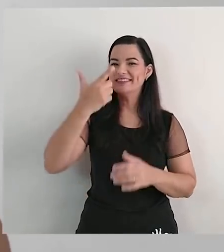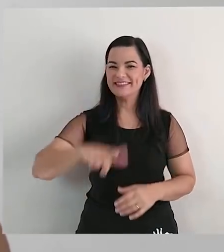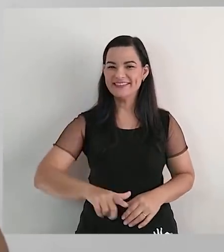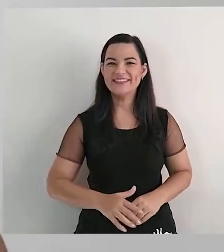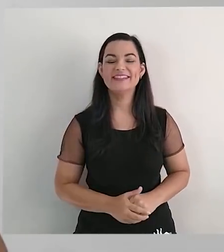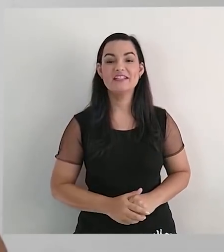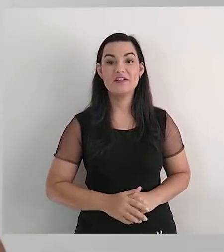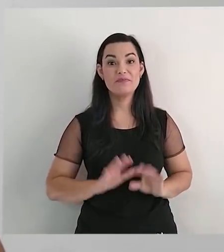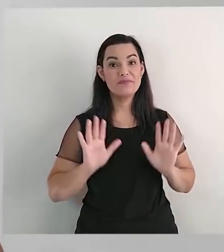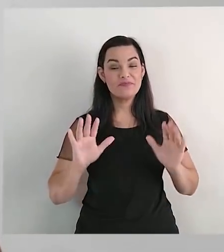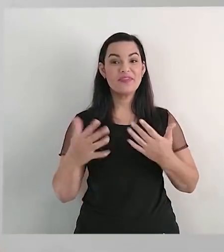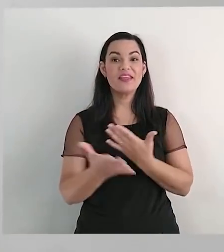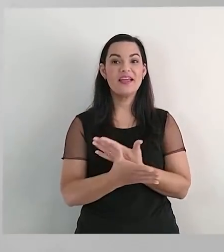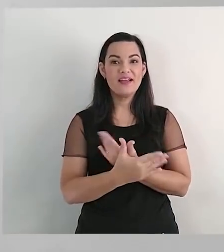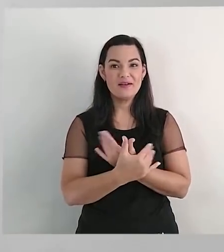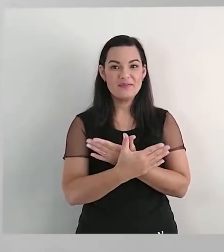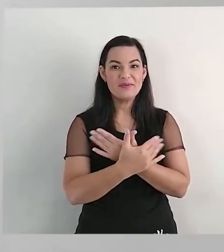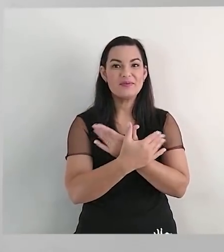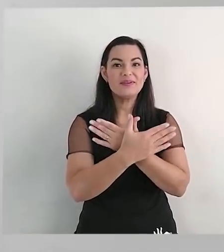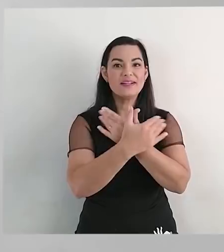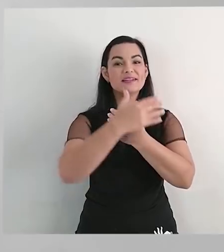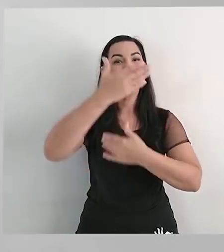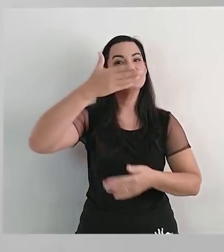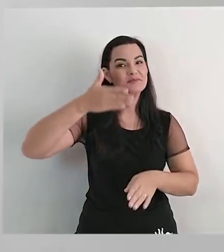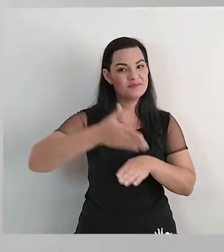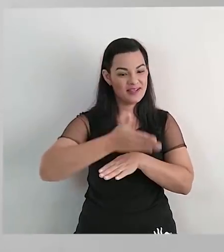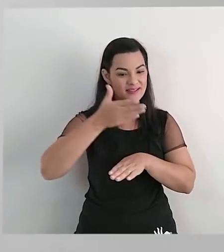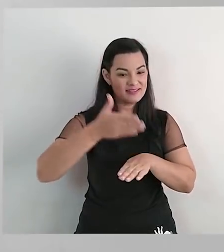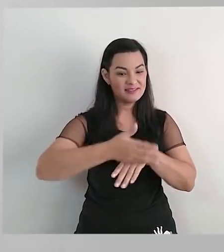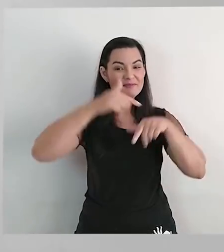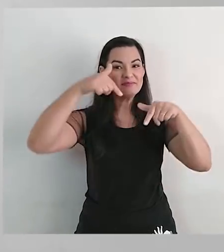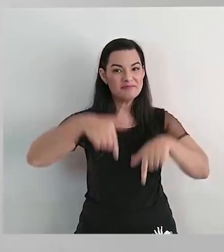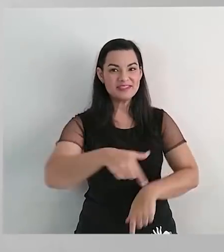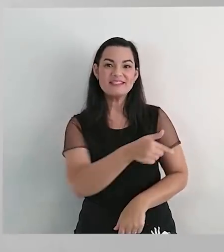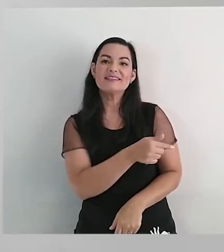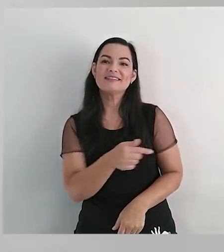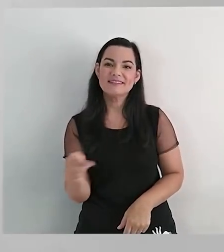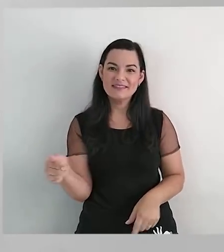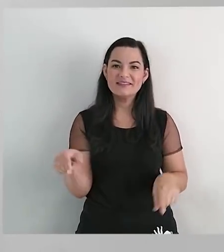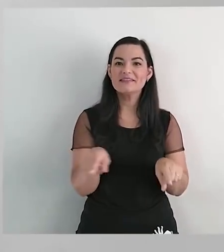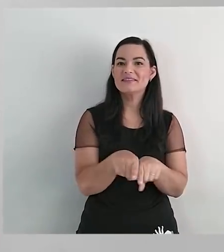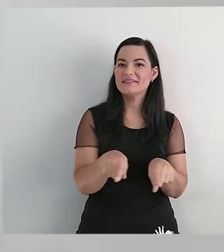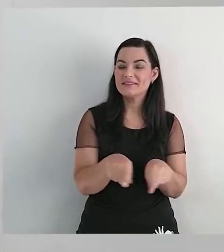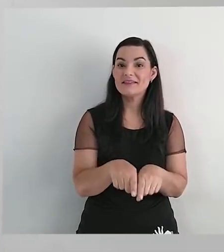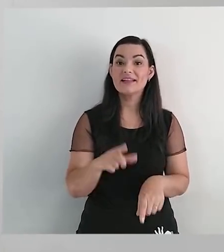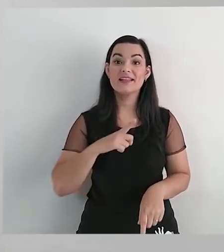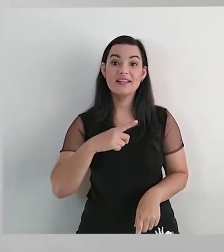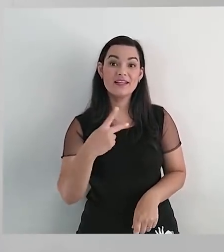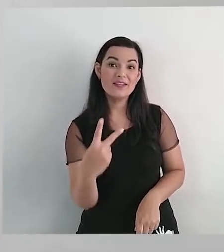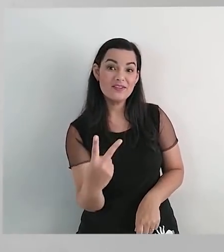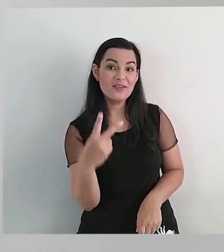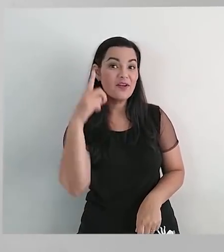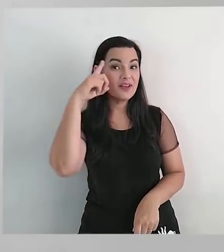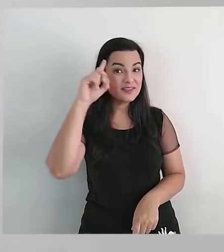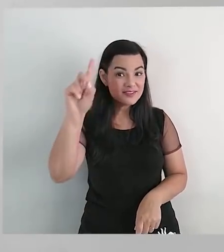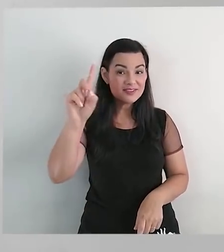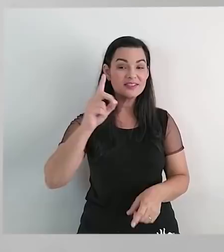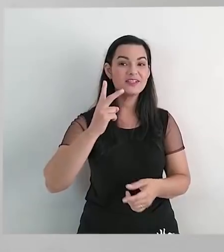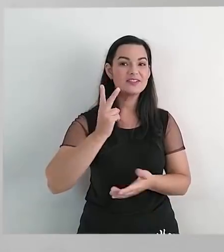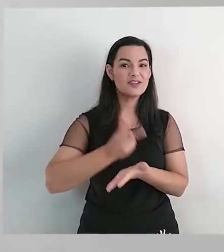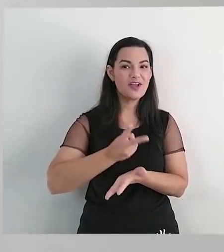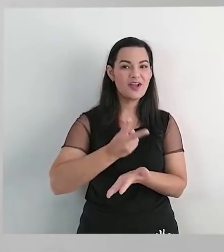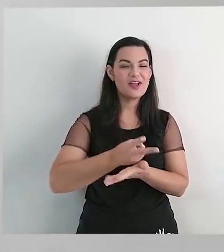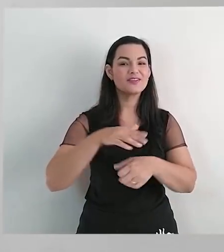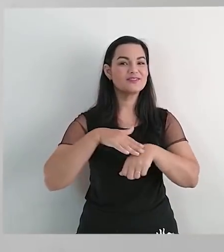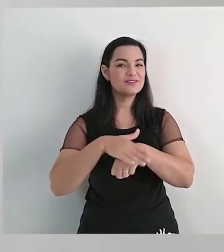borboletas vão fazer parte de mais essa semana. Temos ainda 2 dias para conversarmos sobre